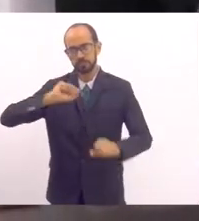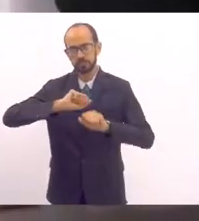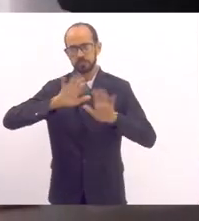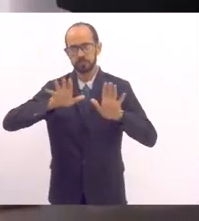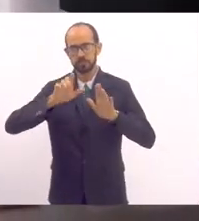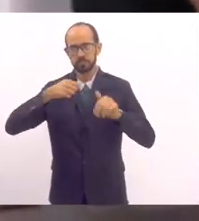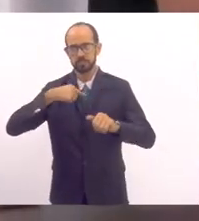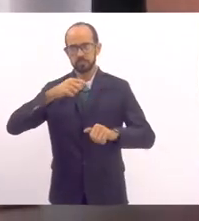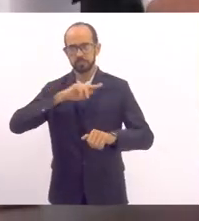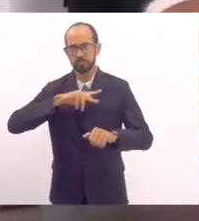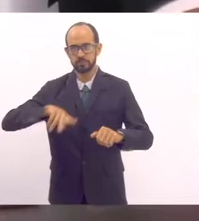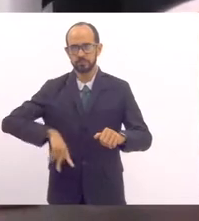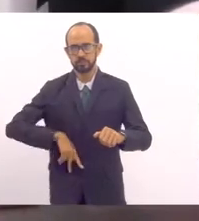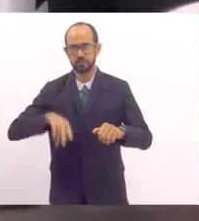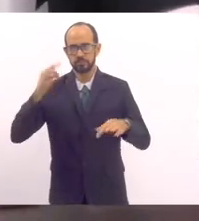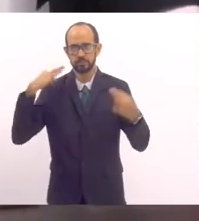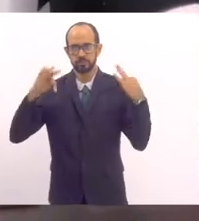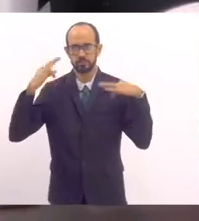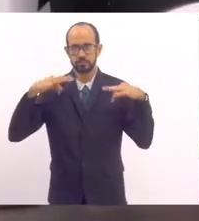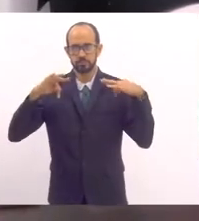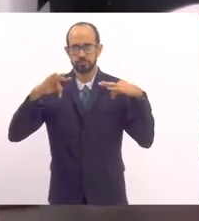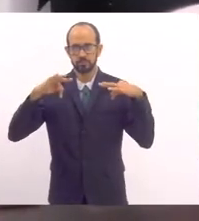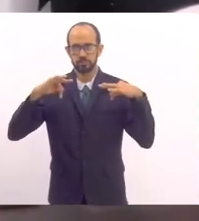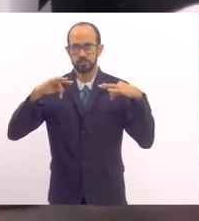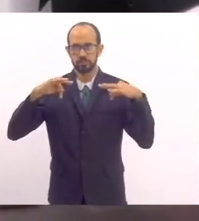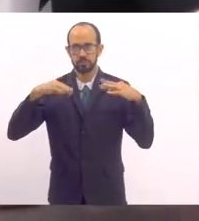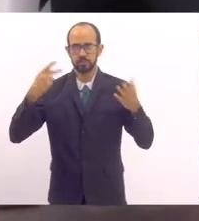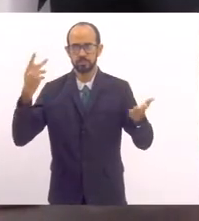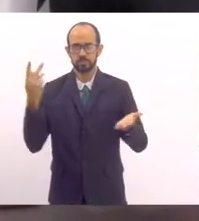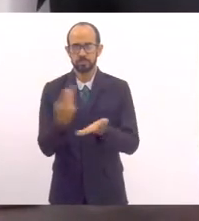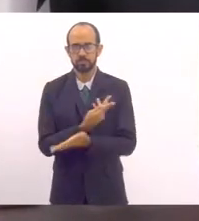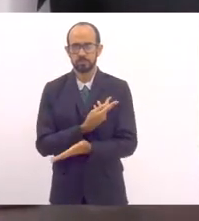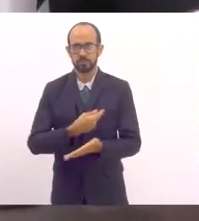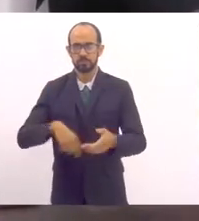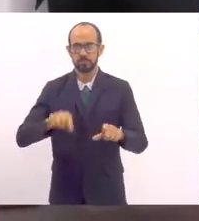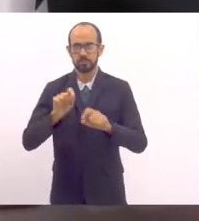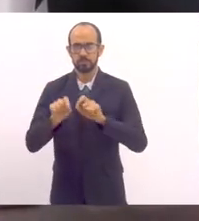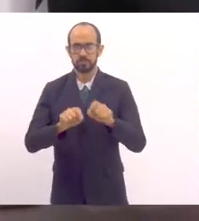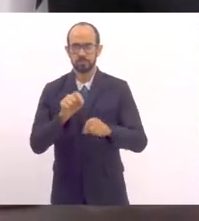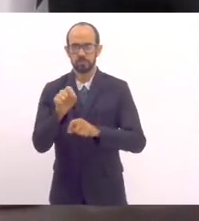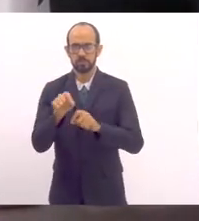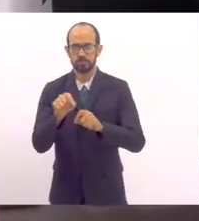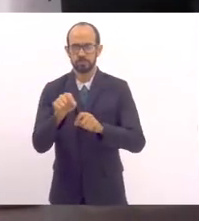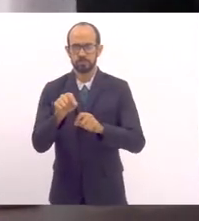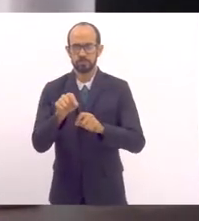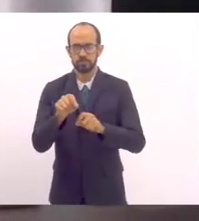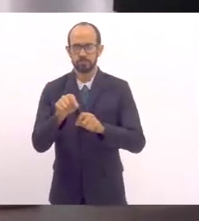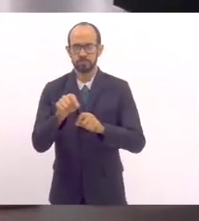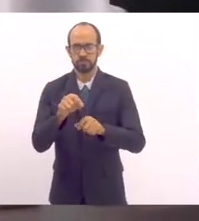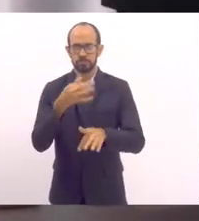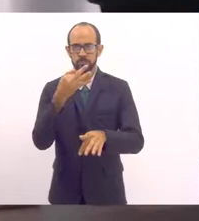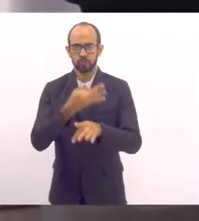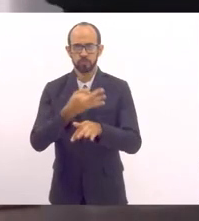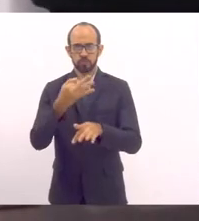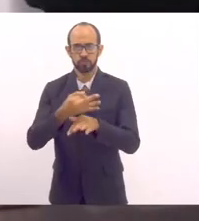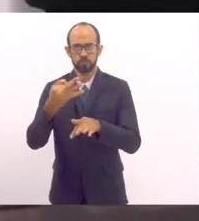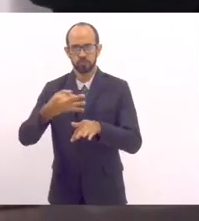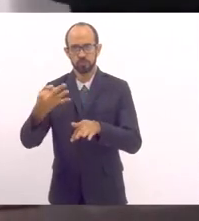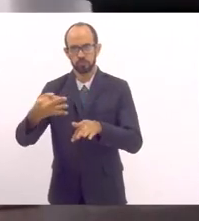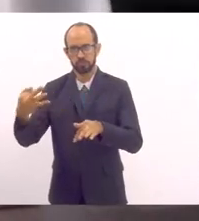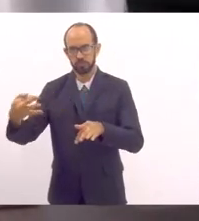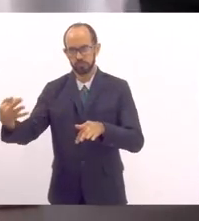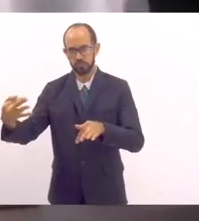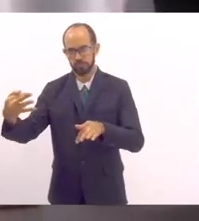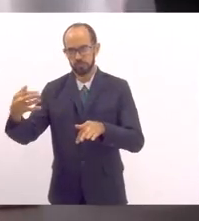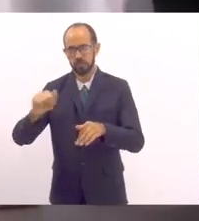Turismo, que tivemos diversas faltas em relação ao dia, à data oportuna, ter um fórum, mas